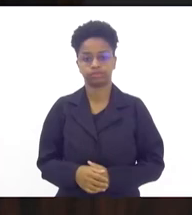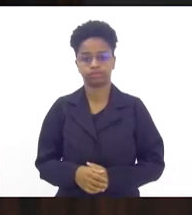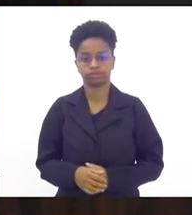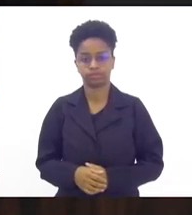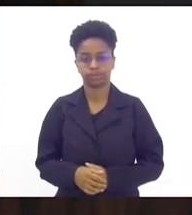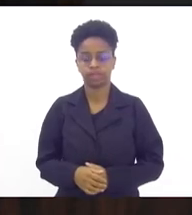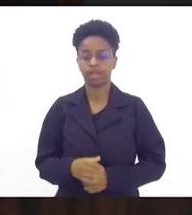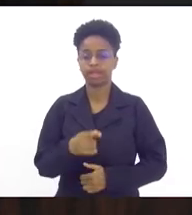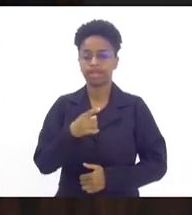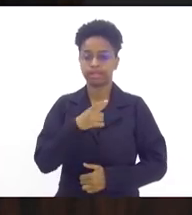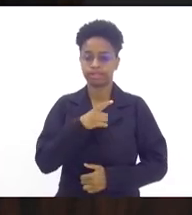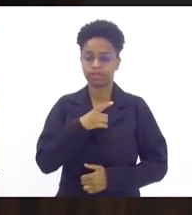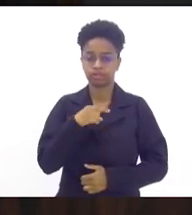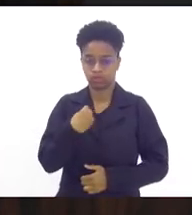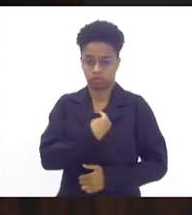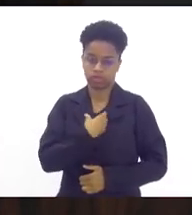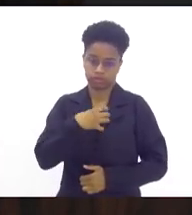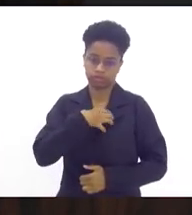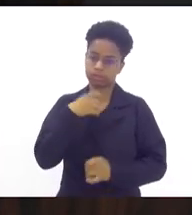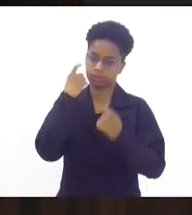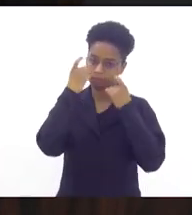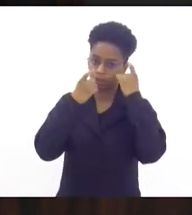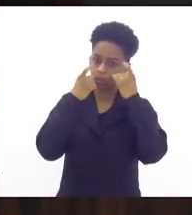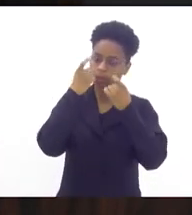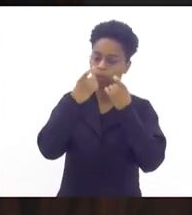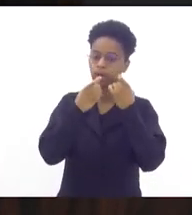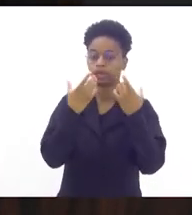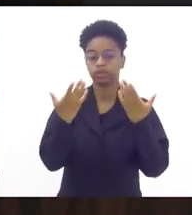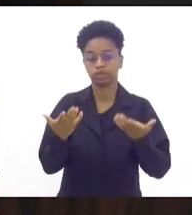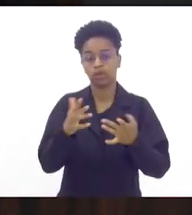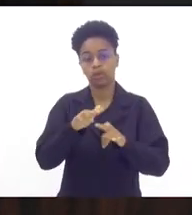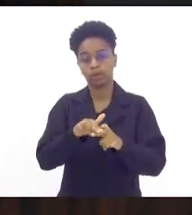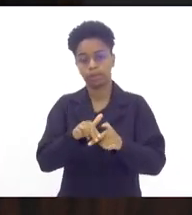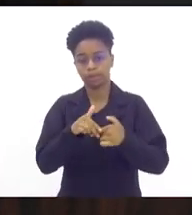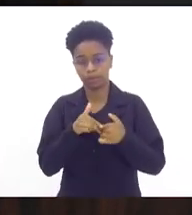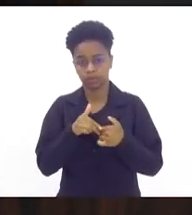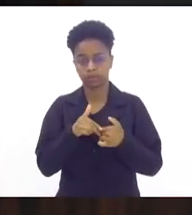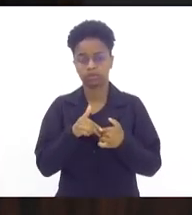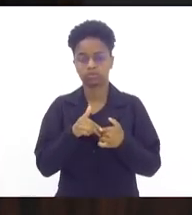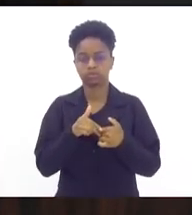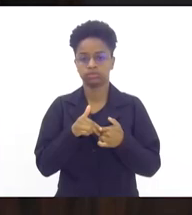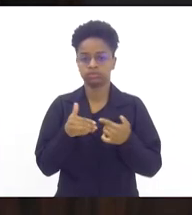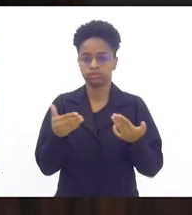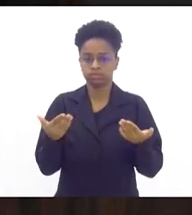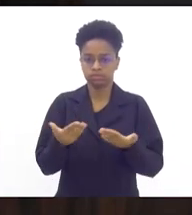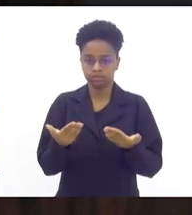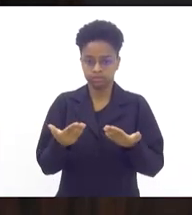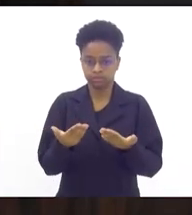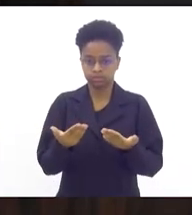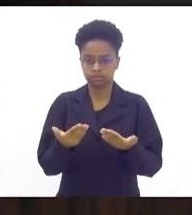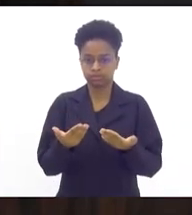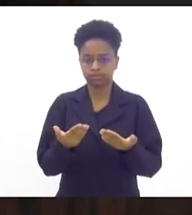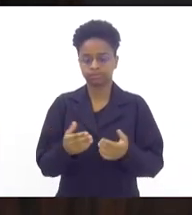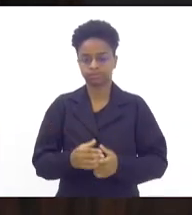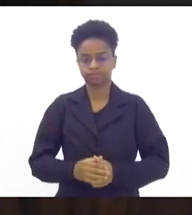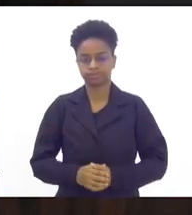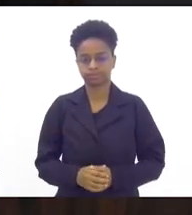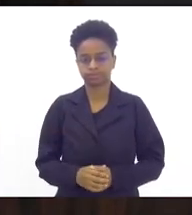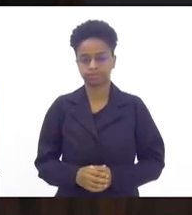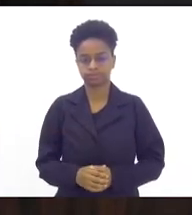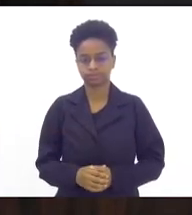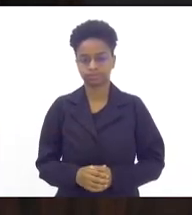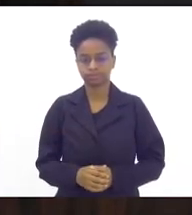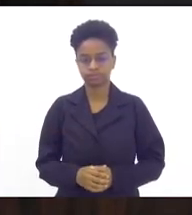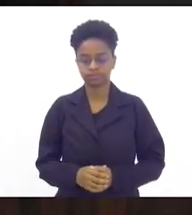nós temos tido essa preocupação é a razão pela qual nessa oportunidade inicia-se essa